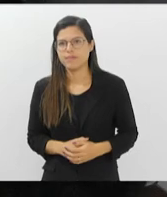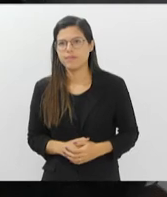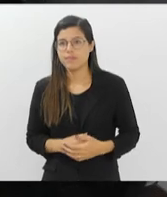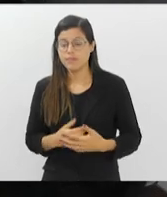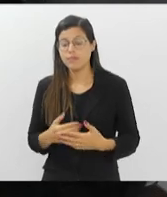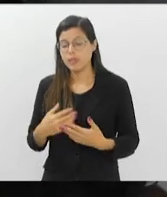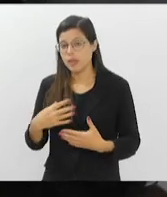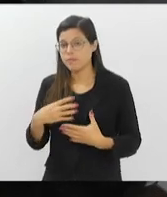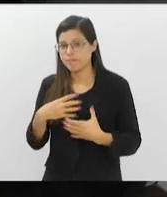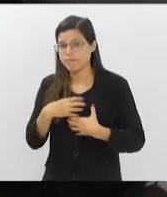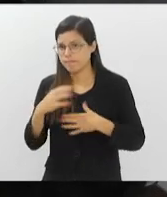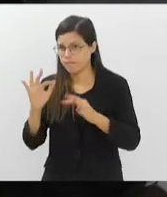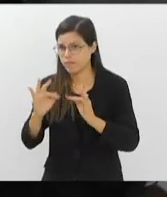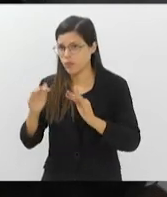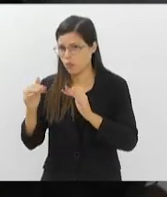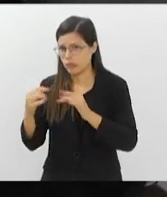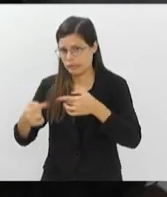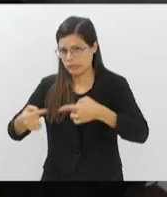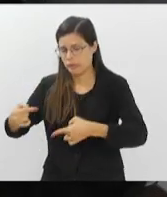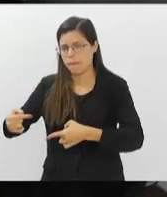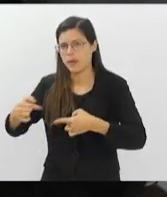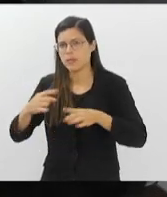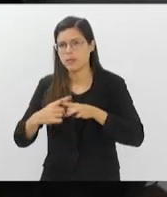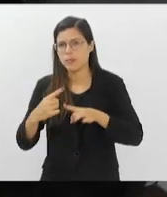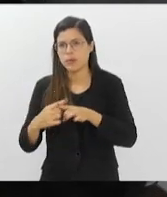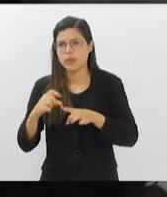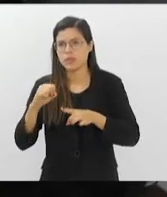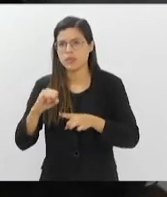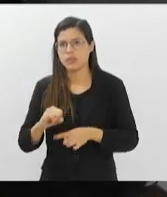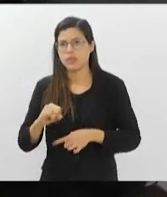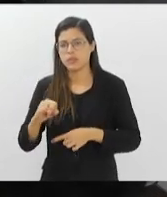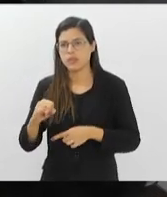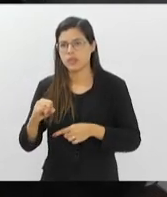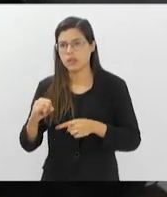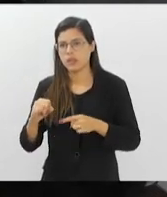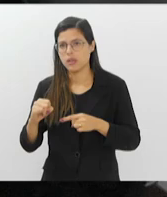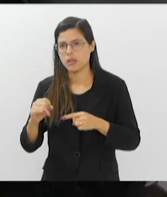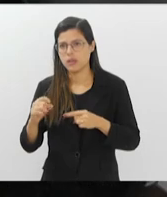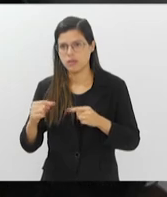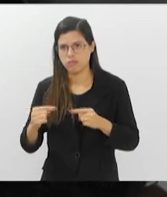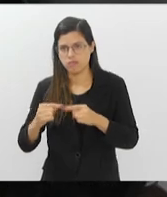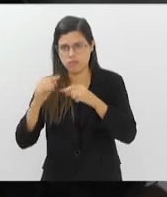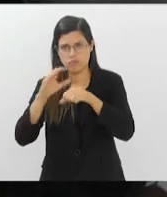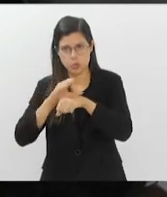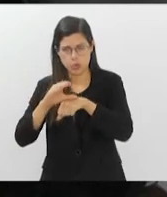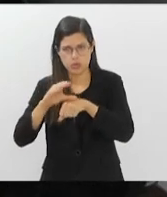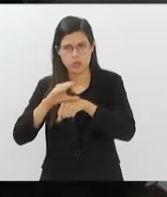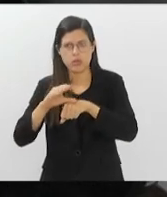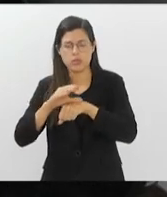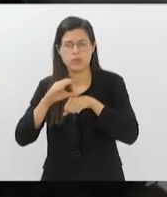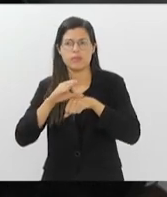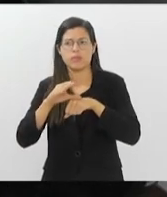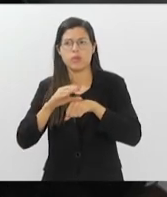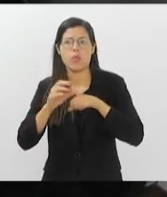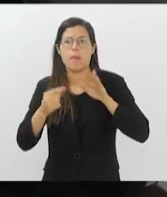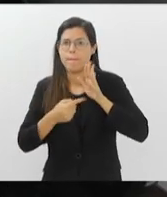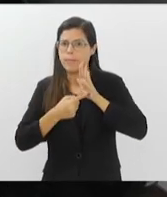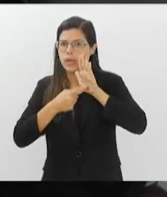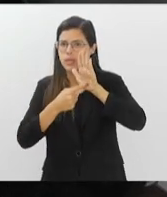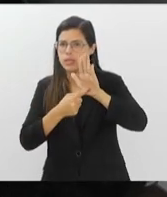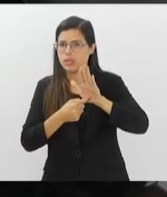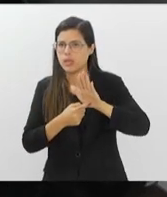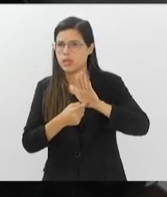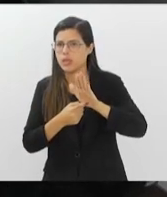Cozzolino, e caso venha a constitucionalidade, eu vou apresentar que